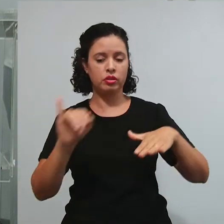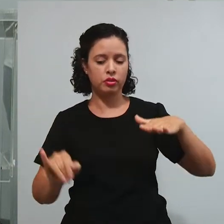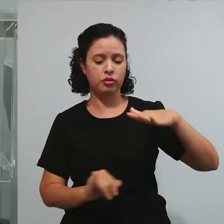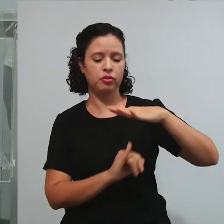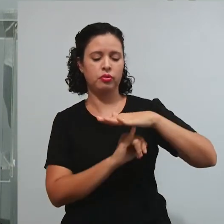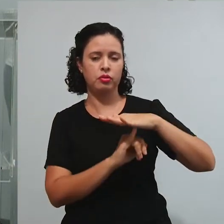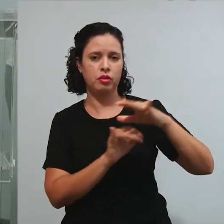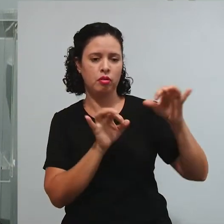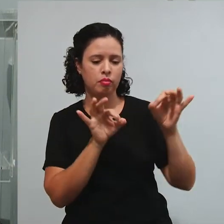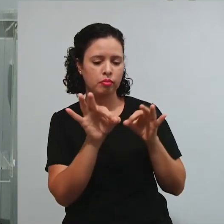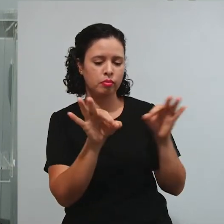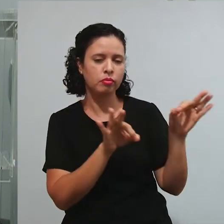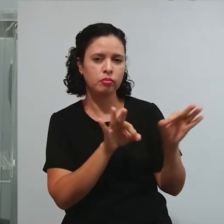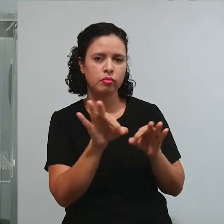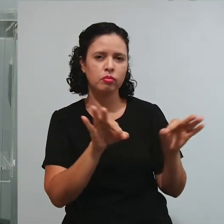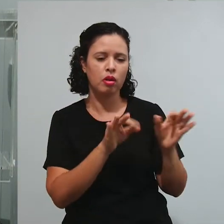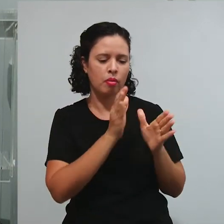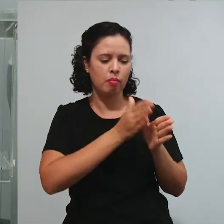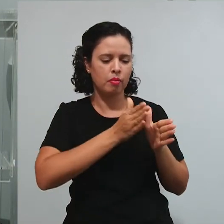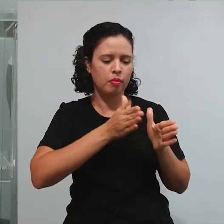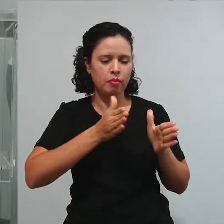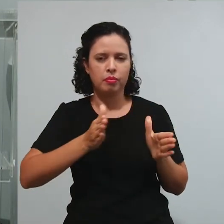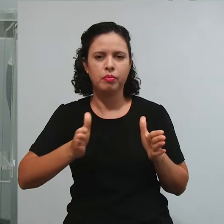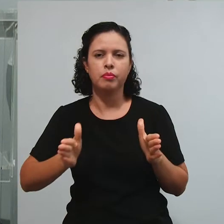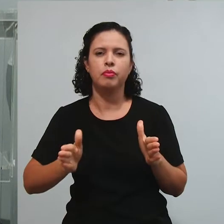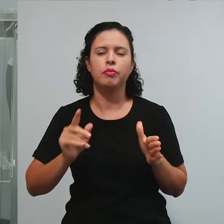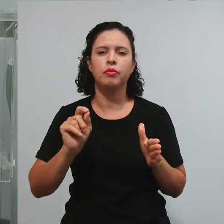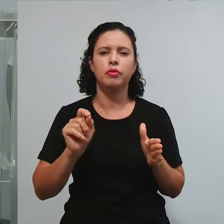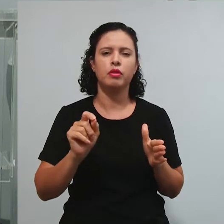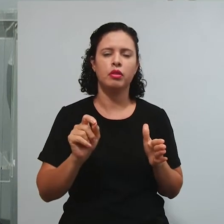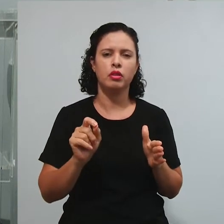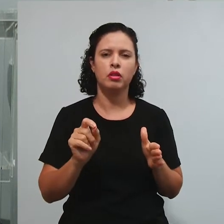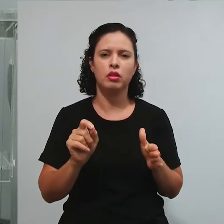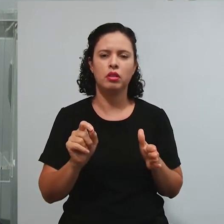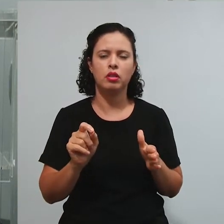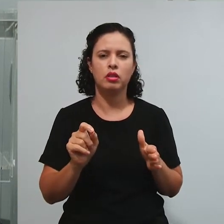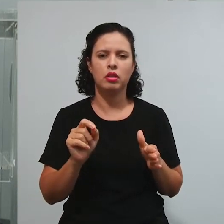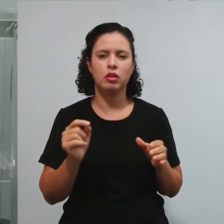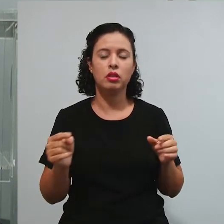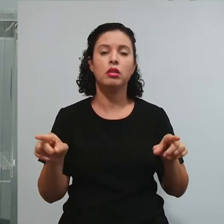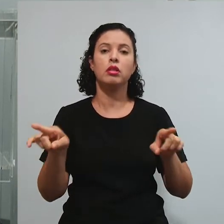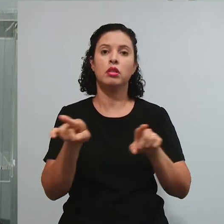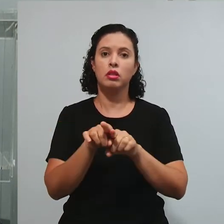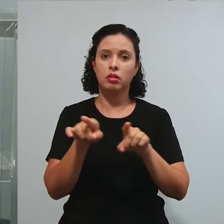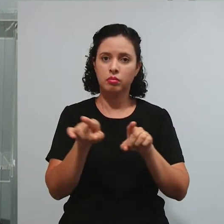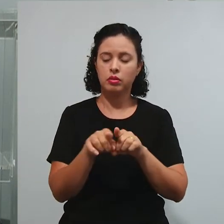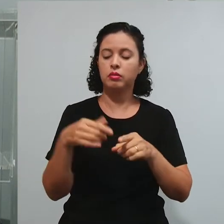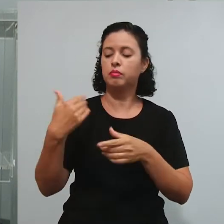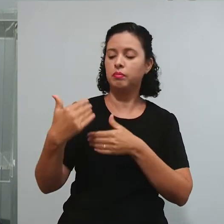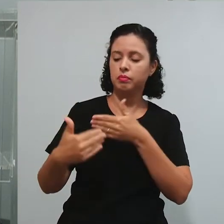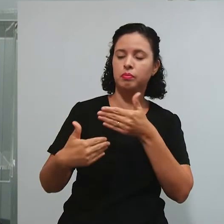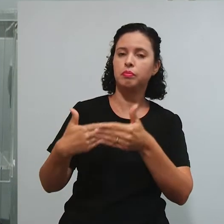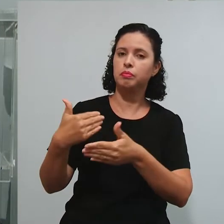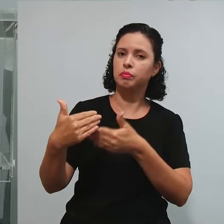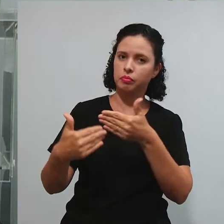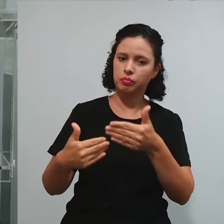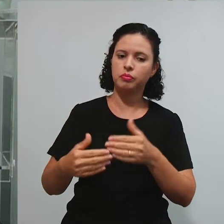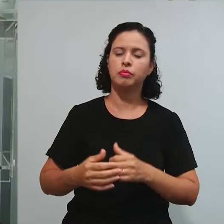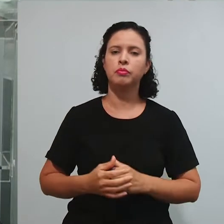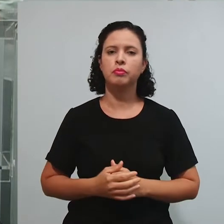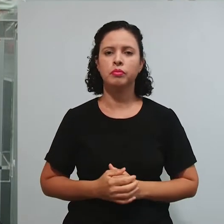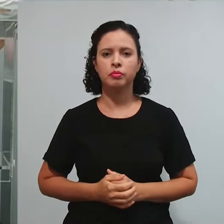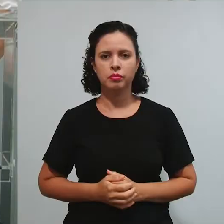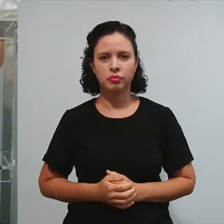são planejadas, são elaboradas, elas também foram evoluindo, tá